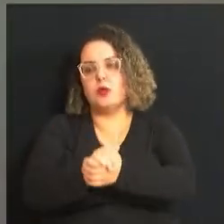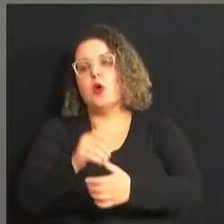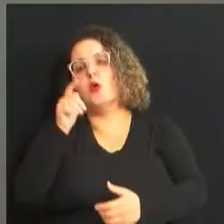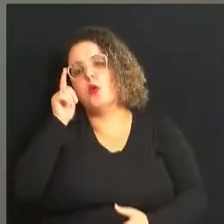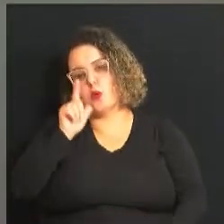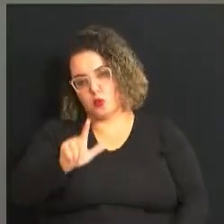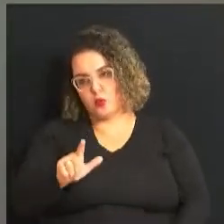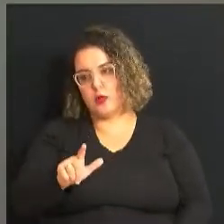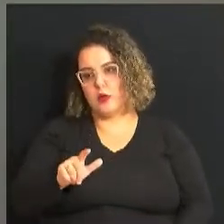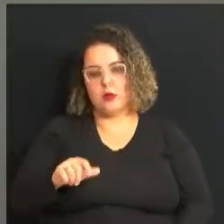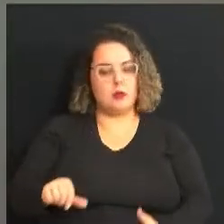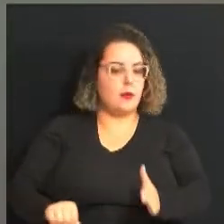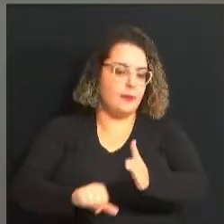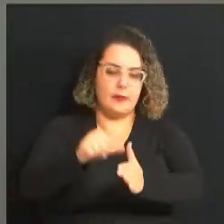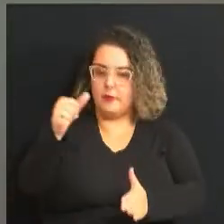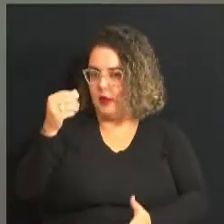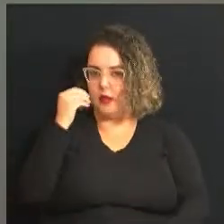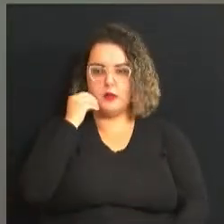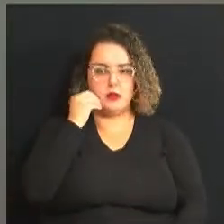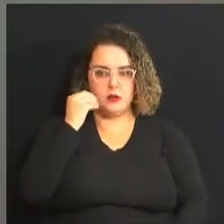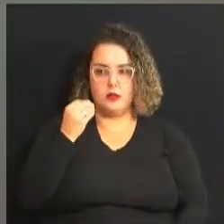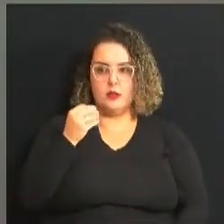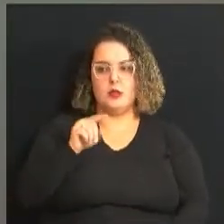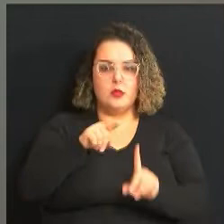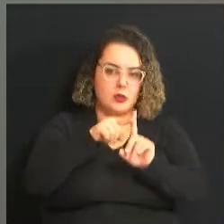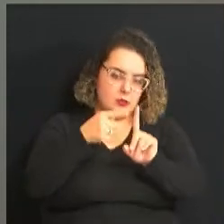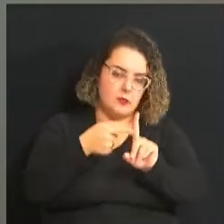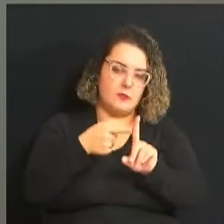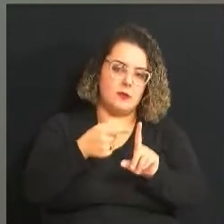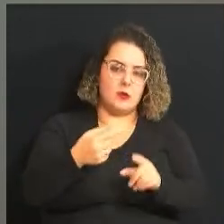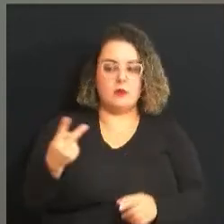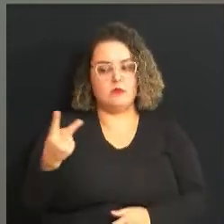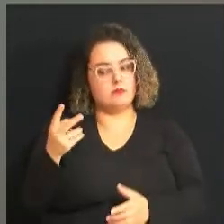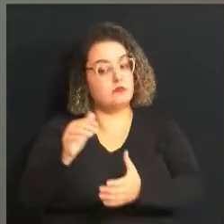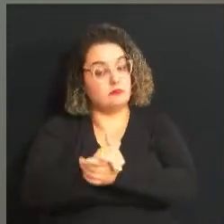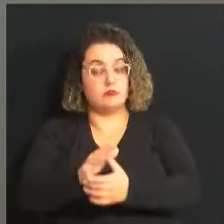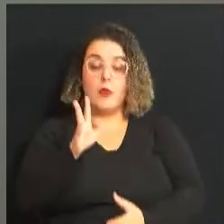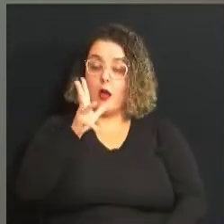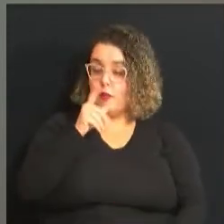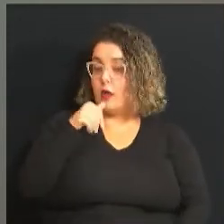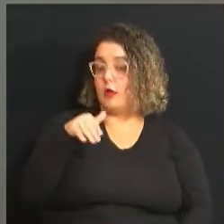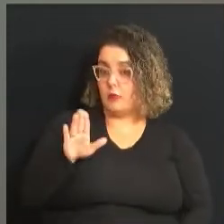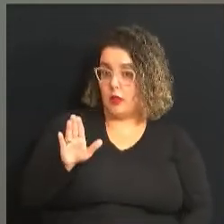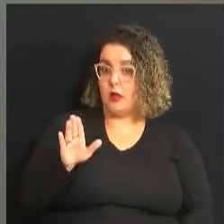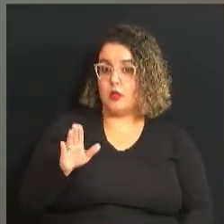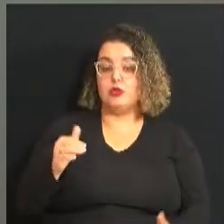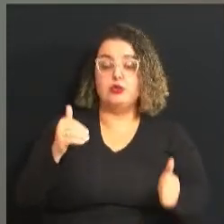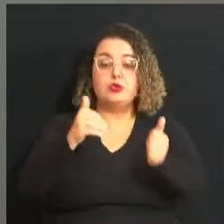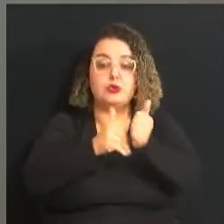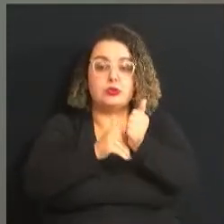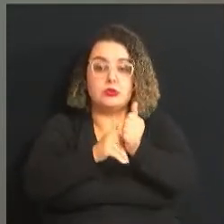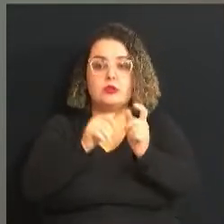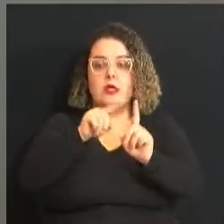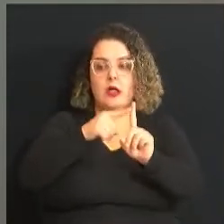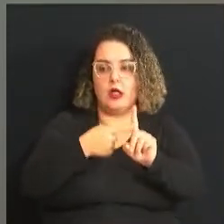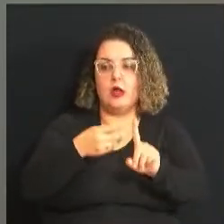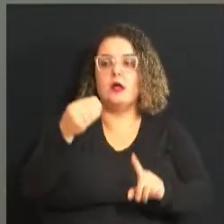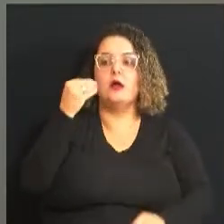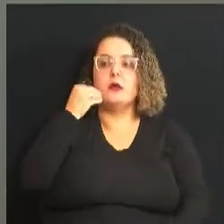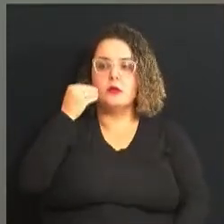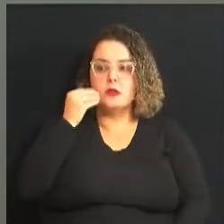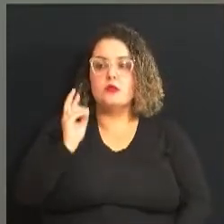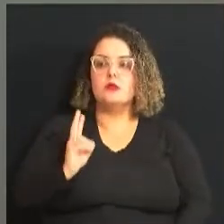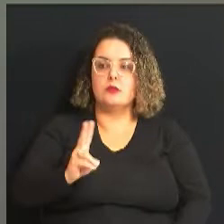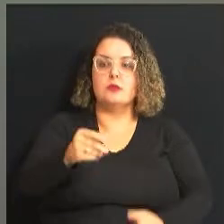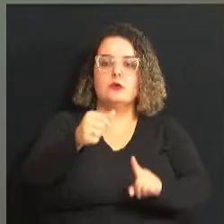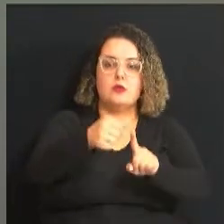logo na primeira tentativa engravidar, mas alguns casais não. Então, o segredo da gravidez é você tentar todo mês ali no